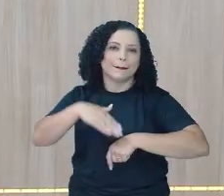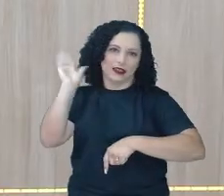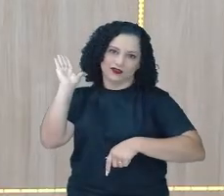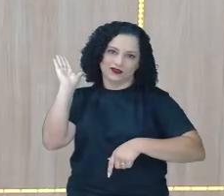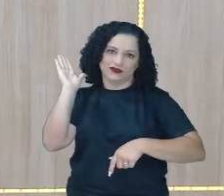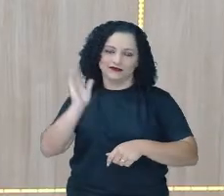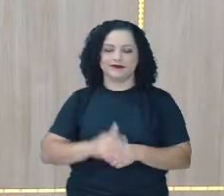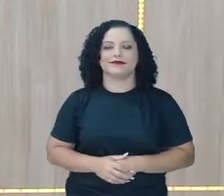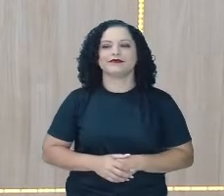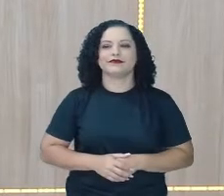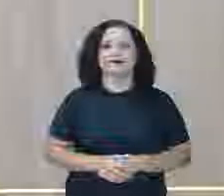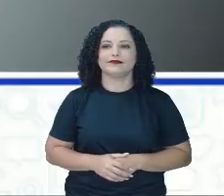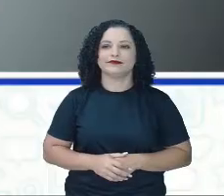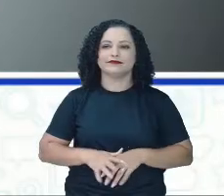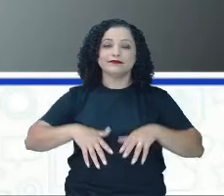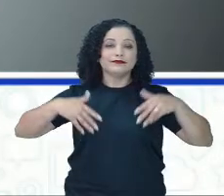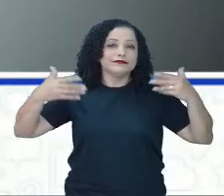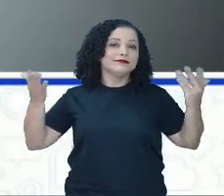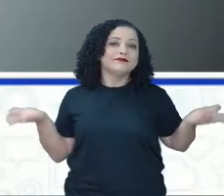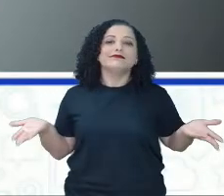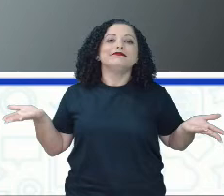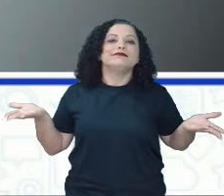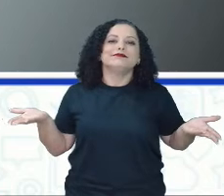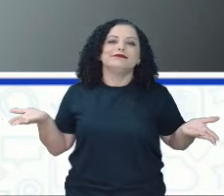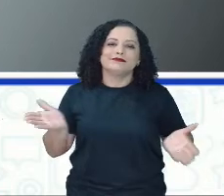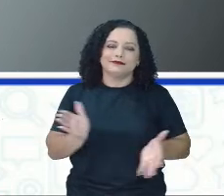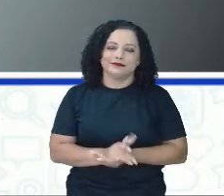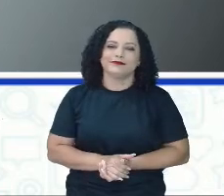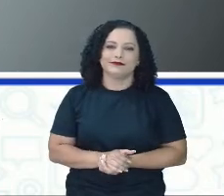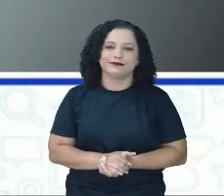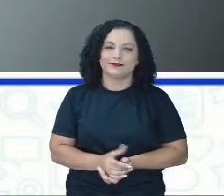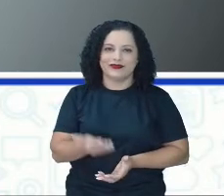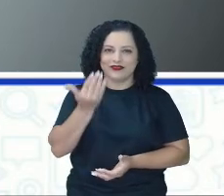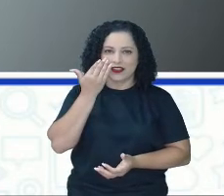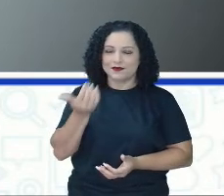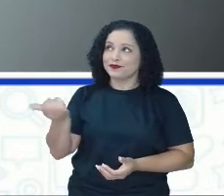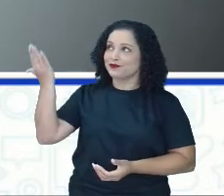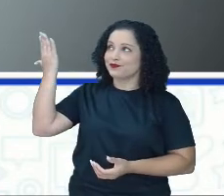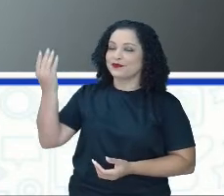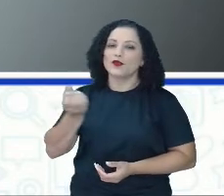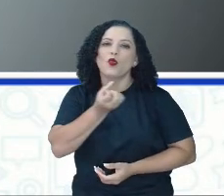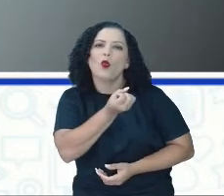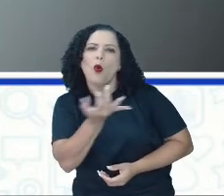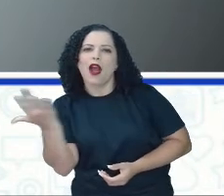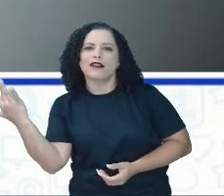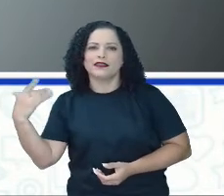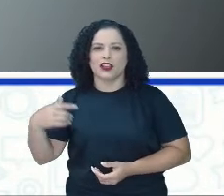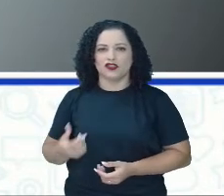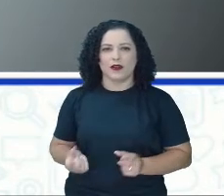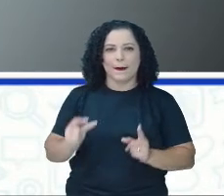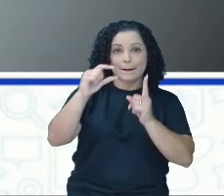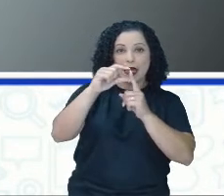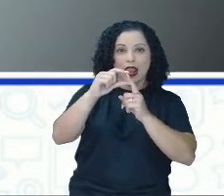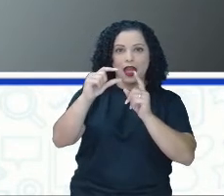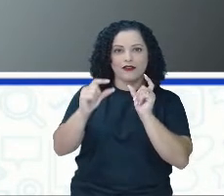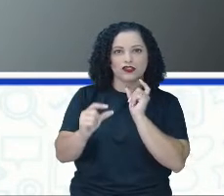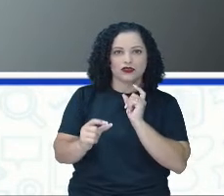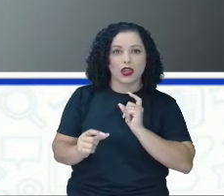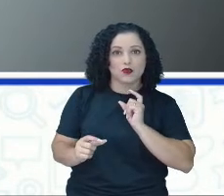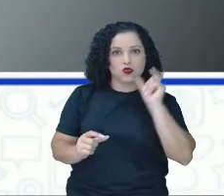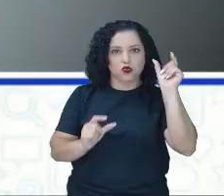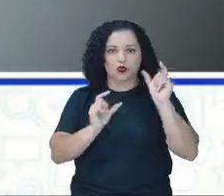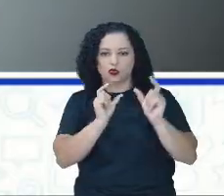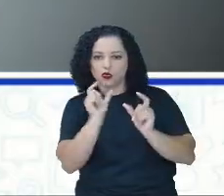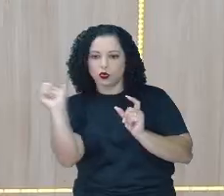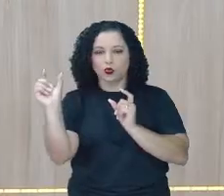Então vamos lá. 7,000 words. Olha aí quantas palavras nós falamos por dia. Algo em torno